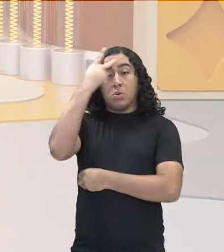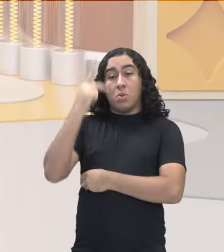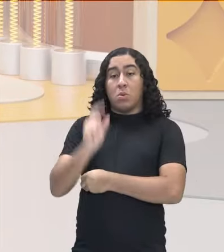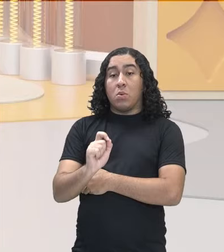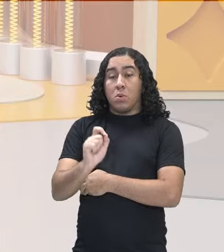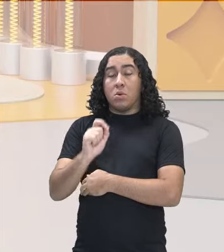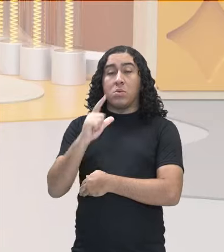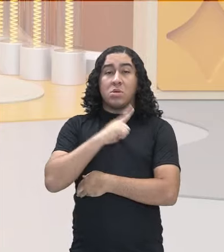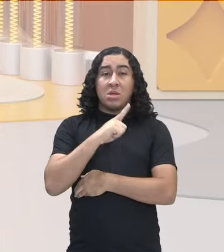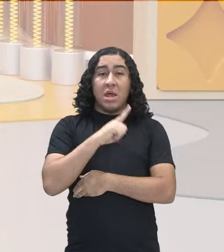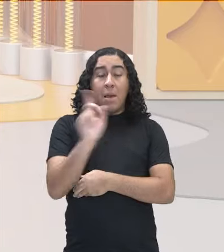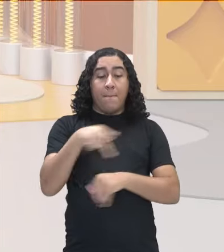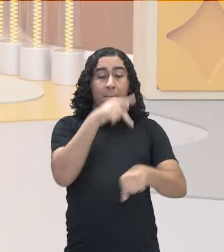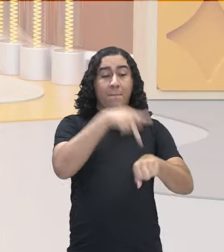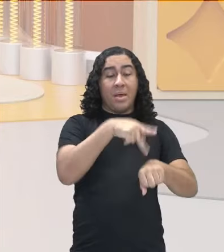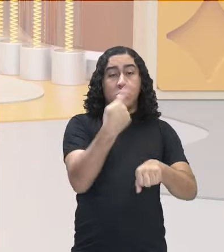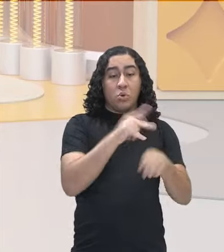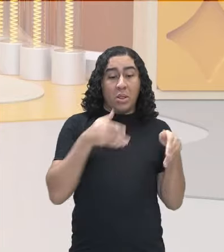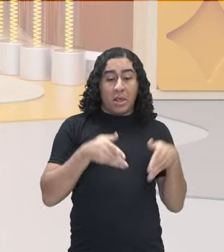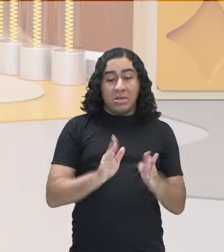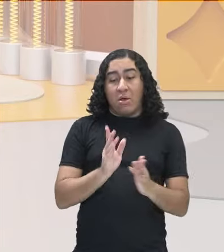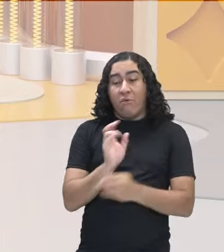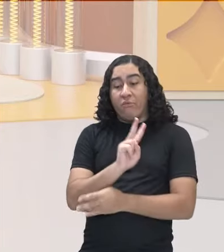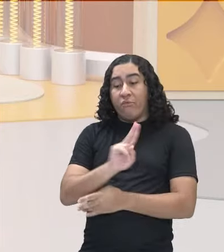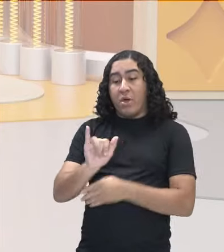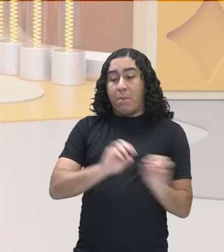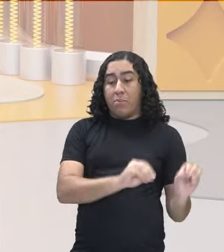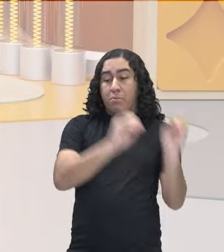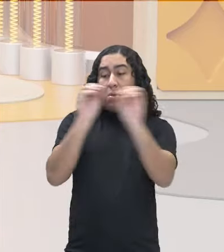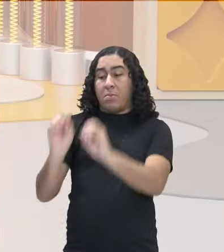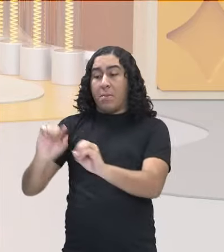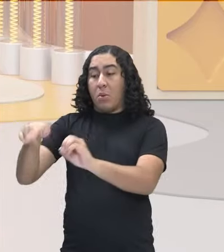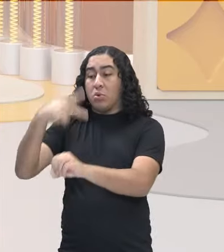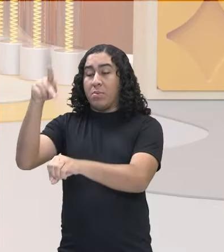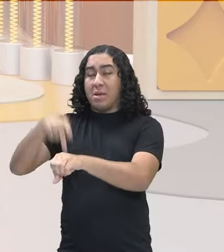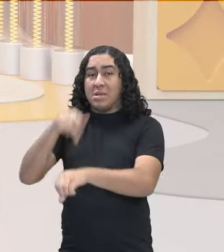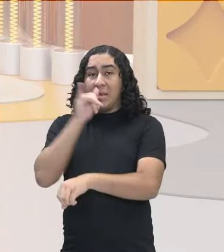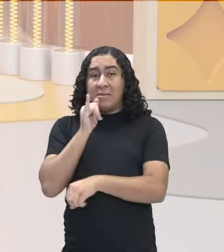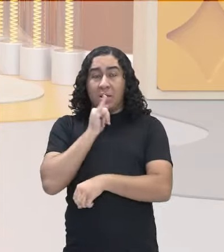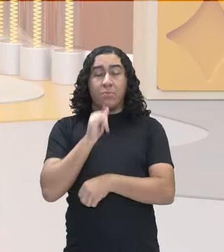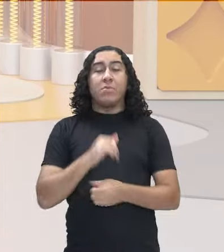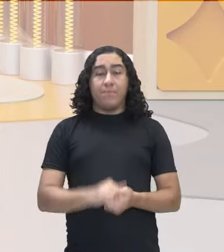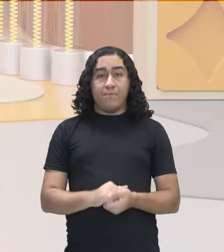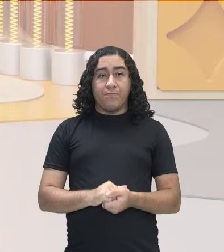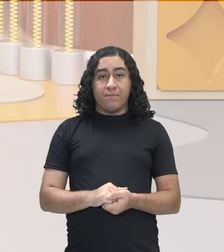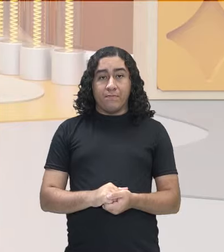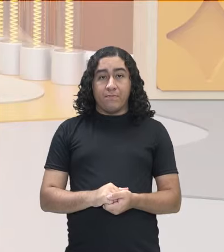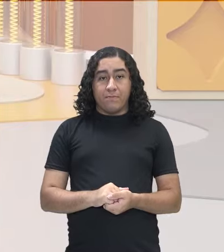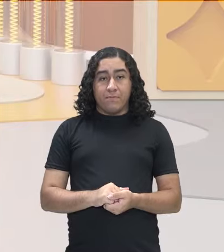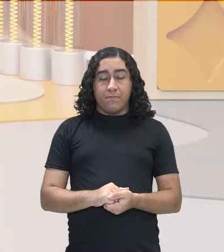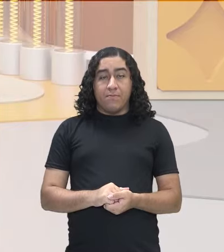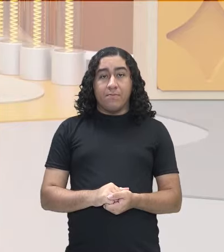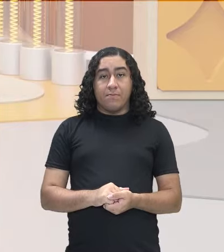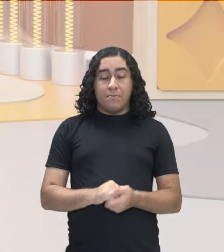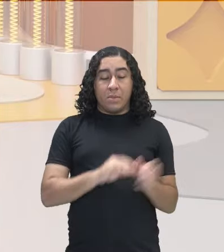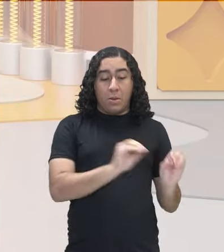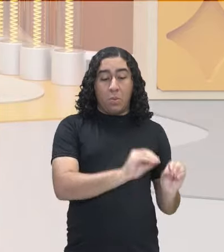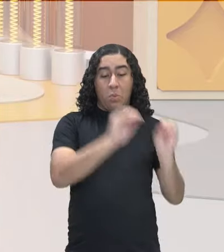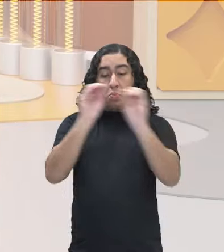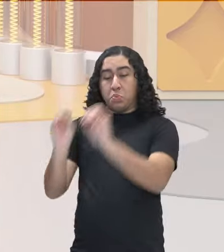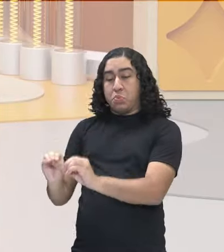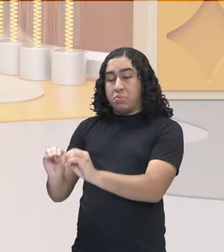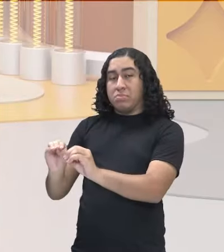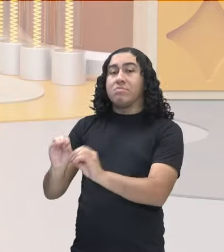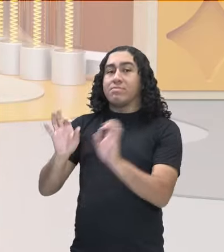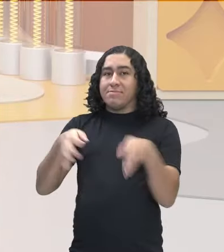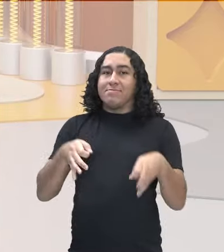elas saiam do seu lugar e vão para um outro lugar tá certo por exemplo saiam de um país saia perdão de um país e vá para outro